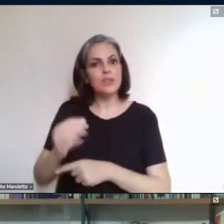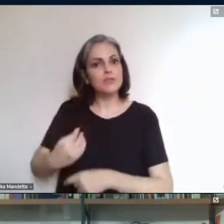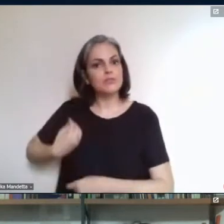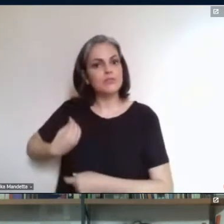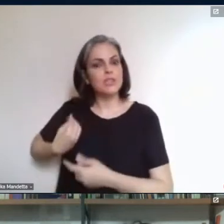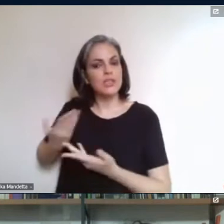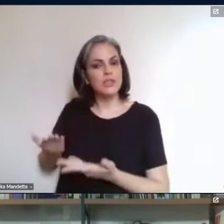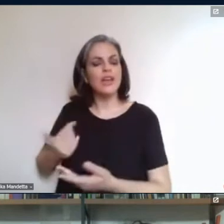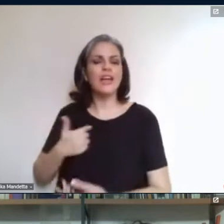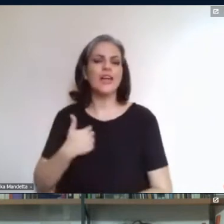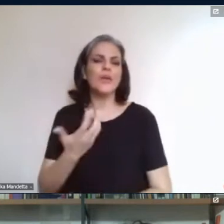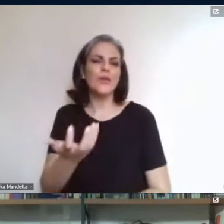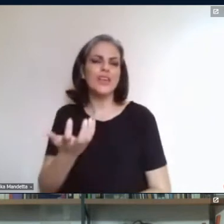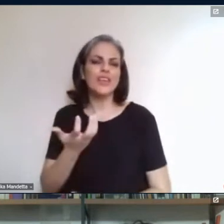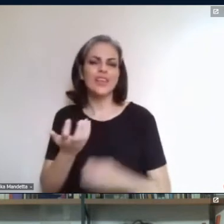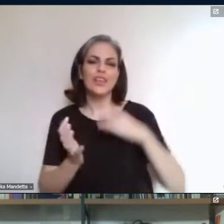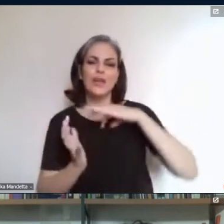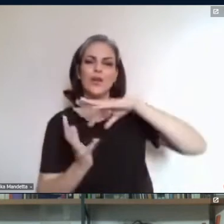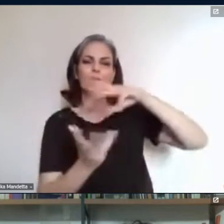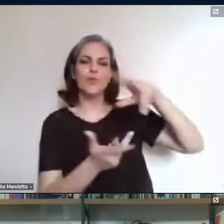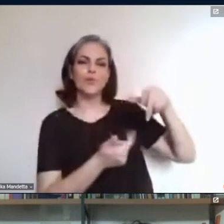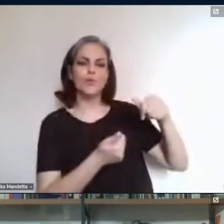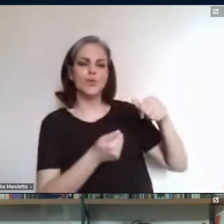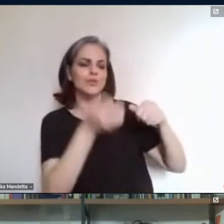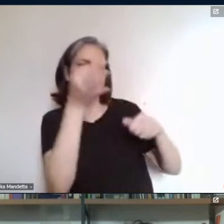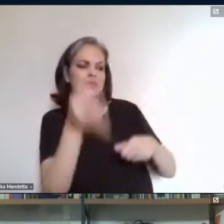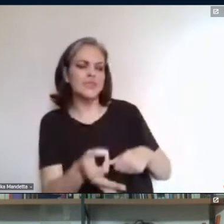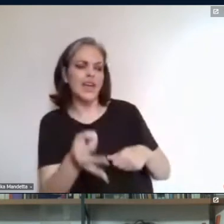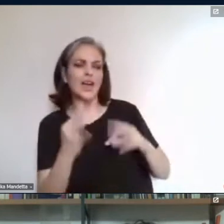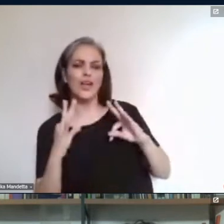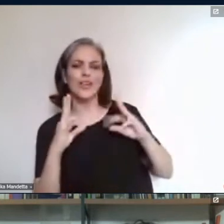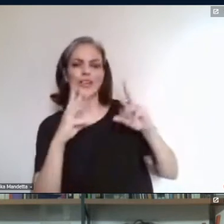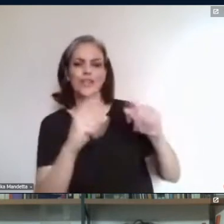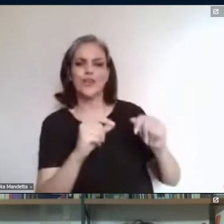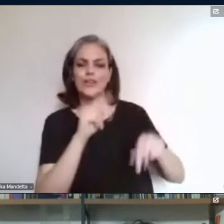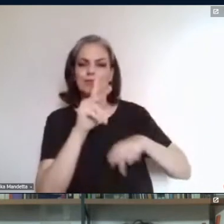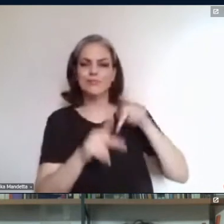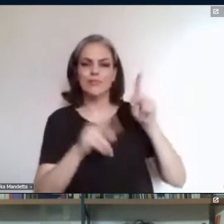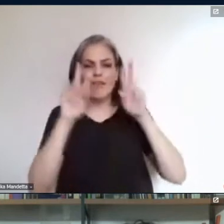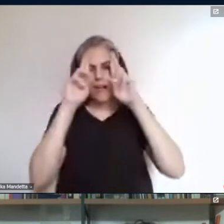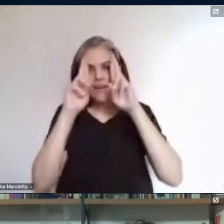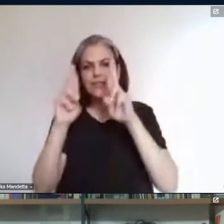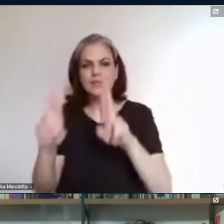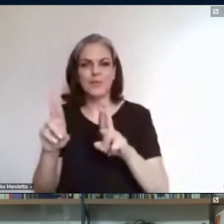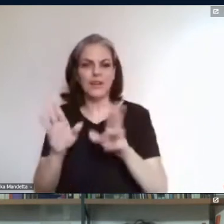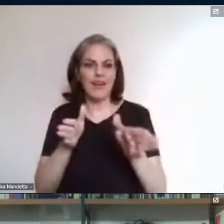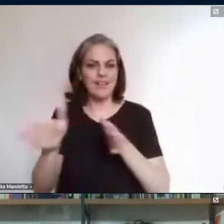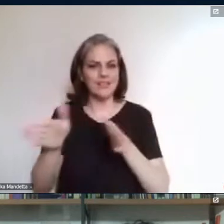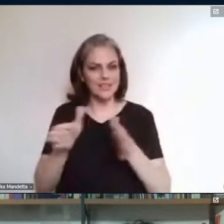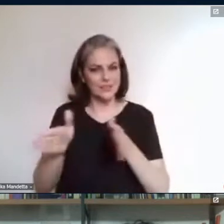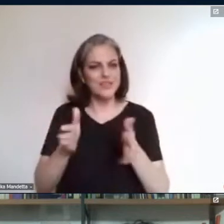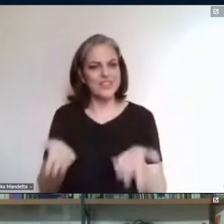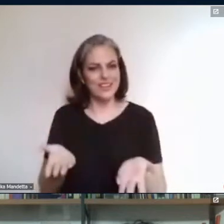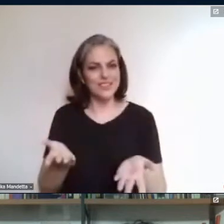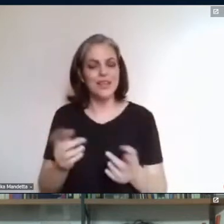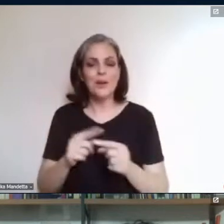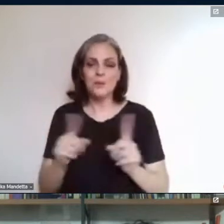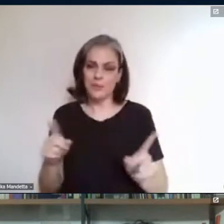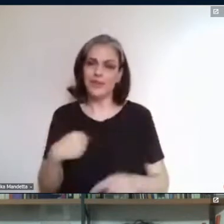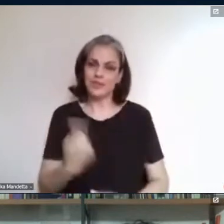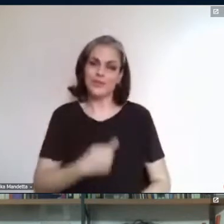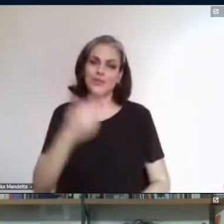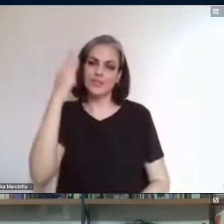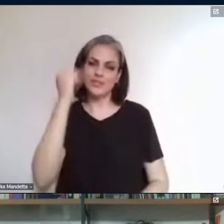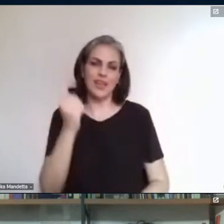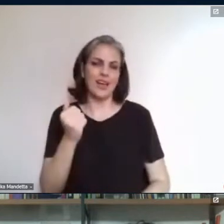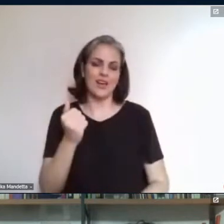viver num mundo ideal, onde as pessoas respeitassem a acessibilidade, mas a gente sabe que nem sempre